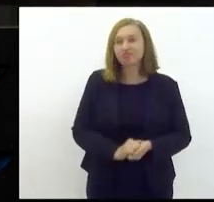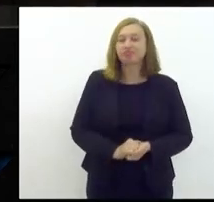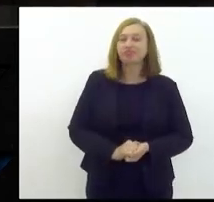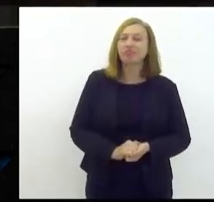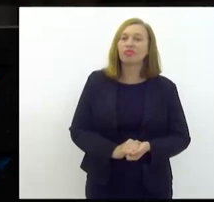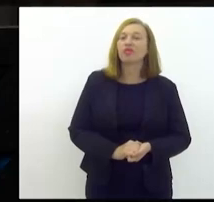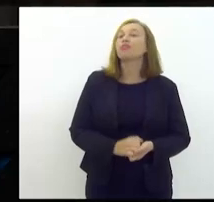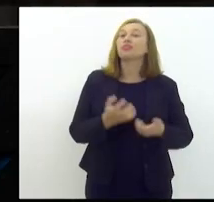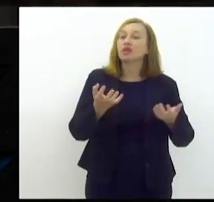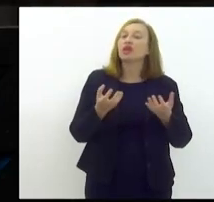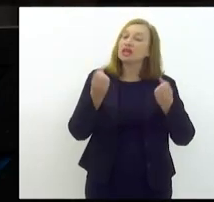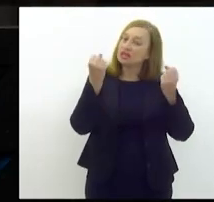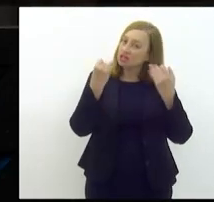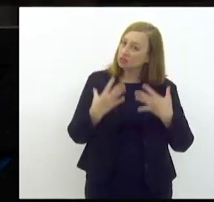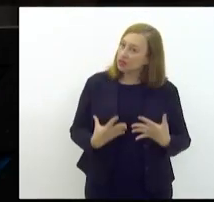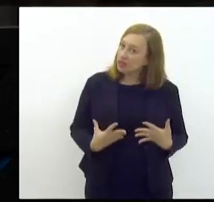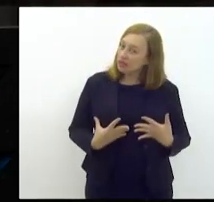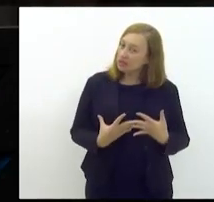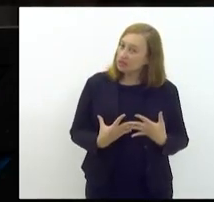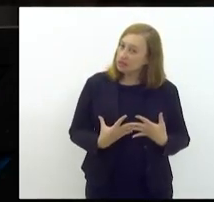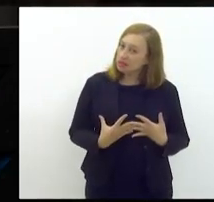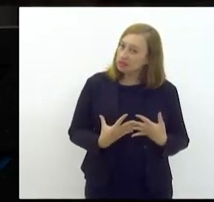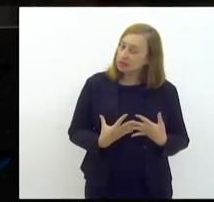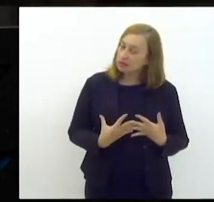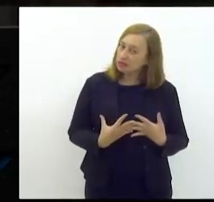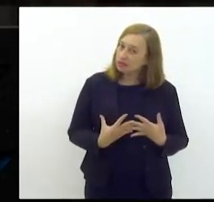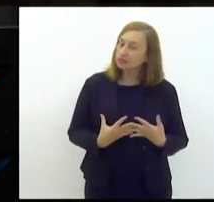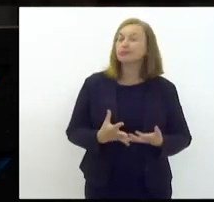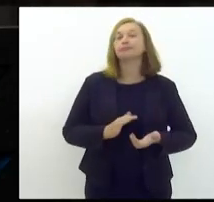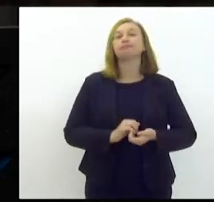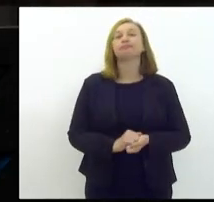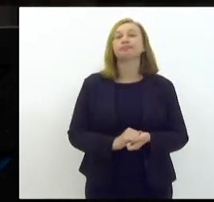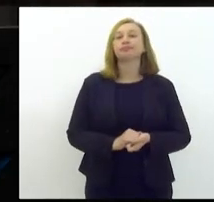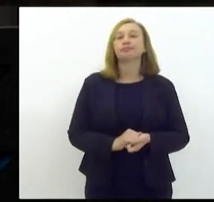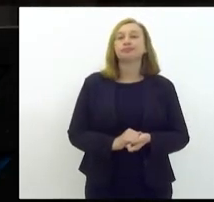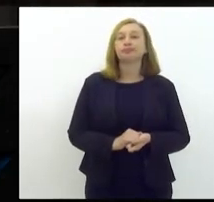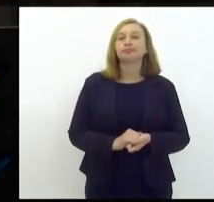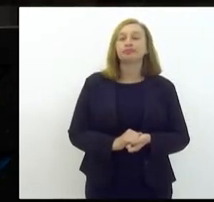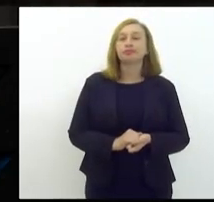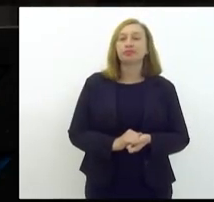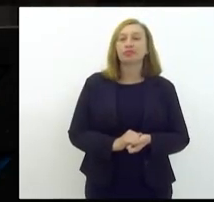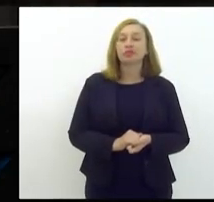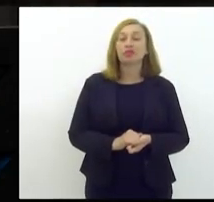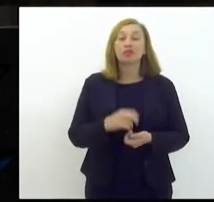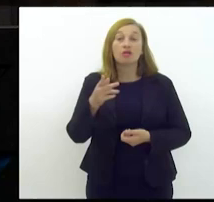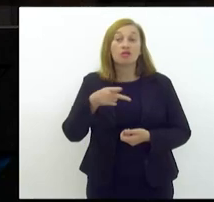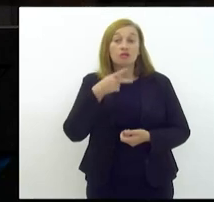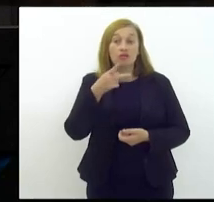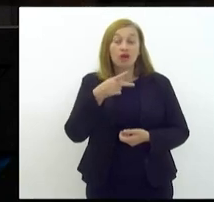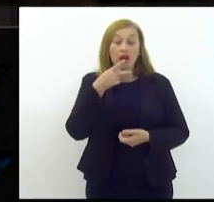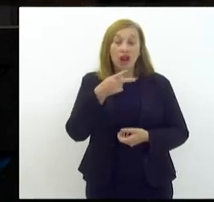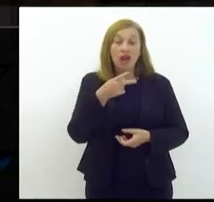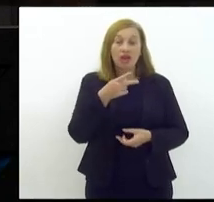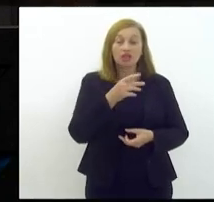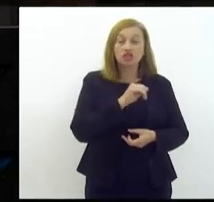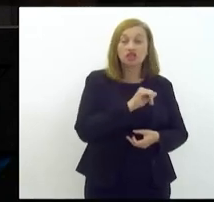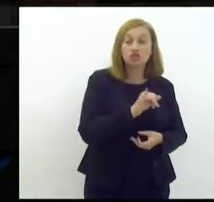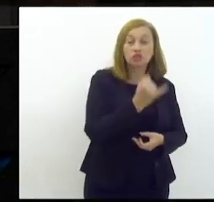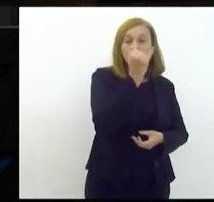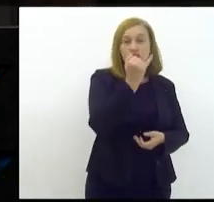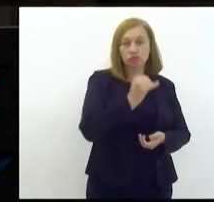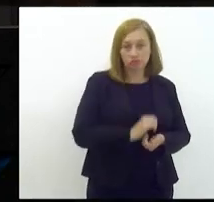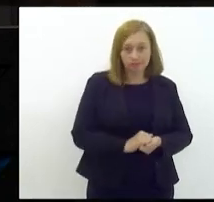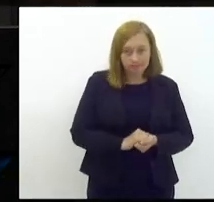porque eu queria aqui dar algumas explicações vamos falar de juros